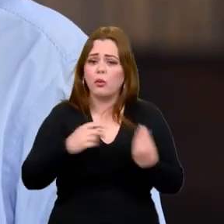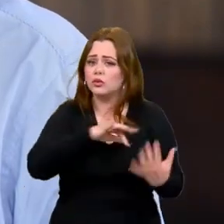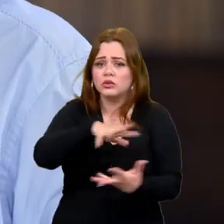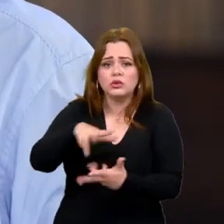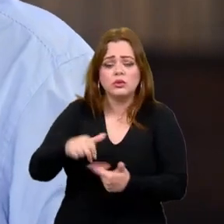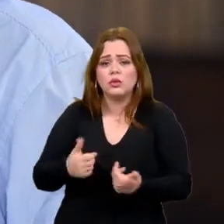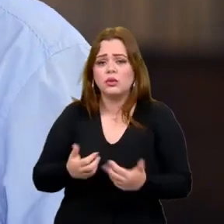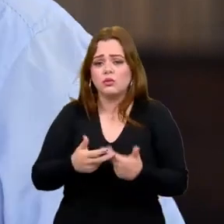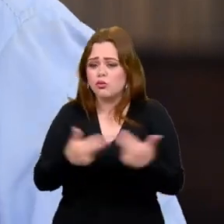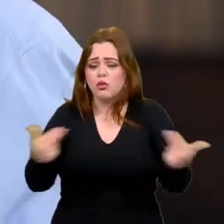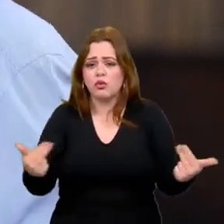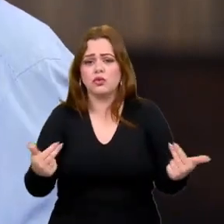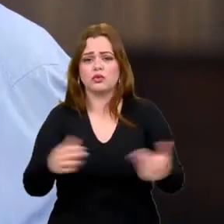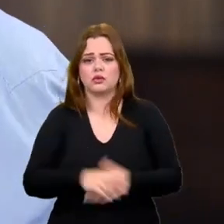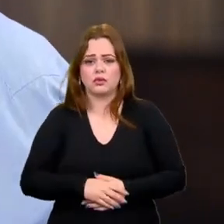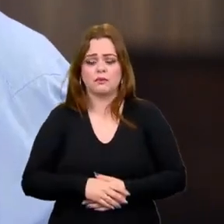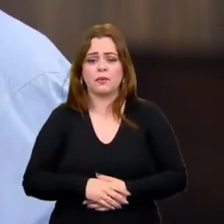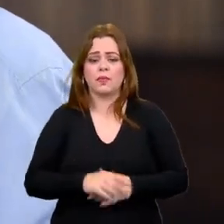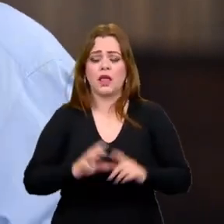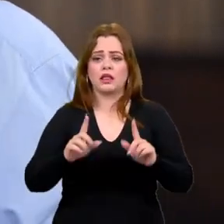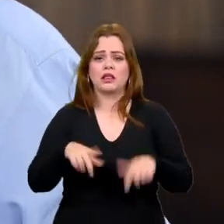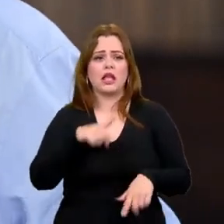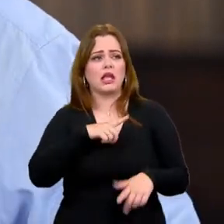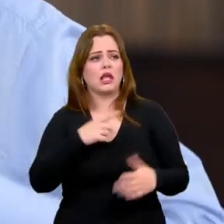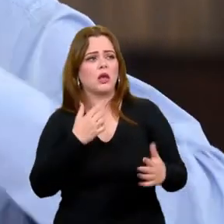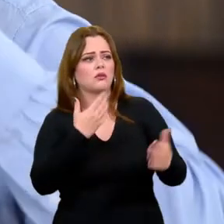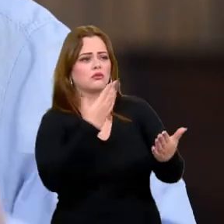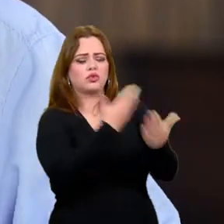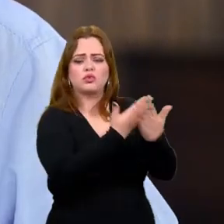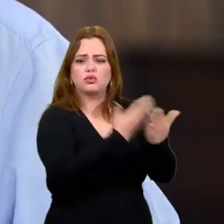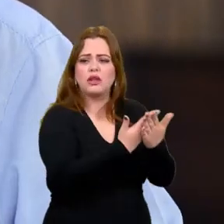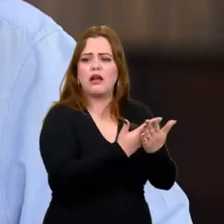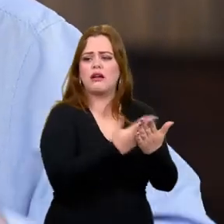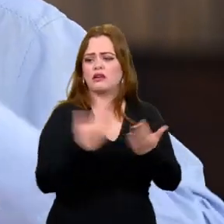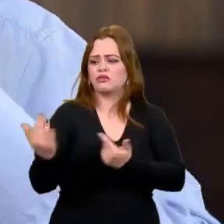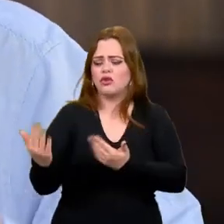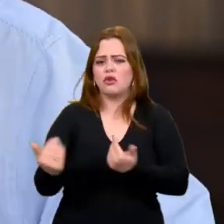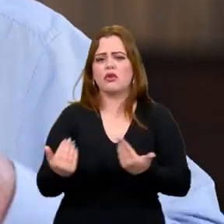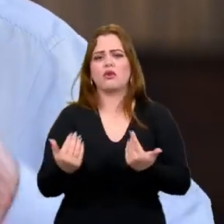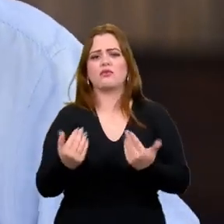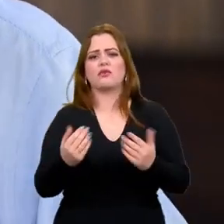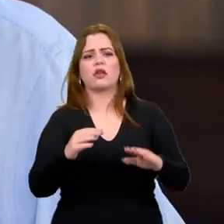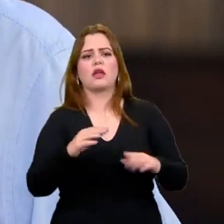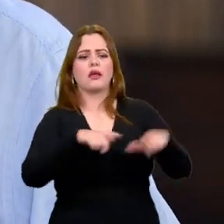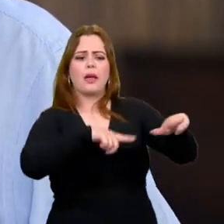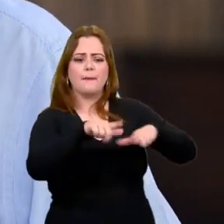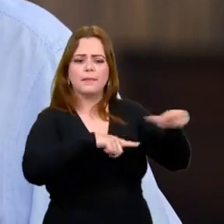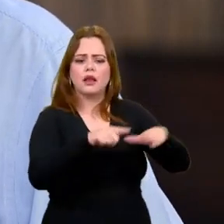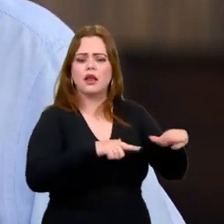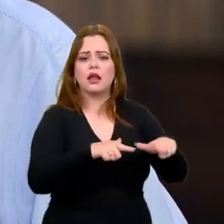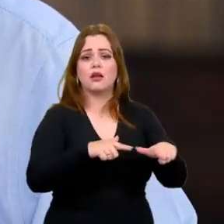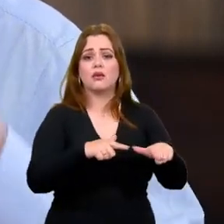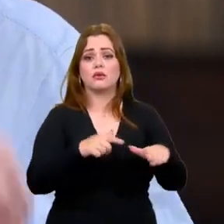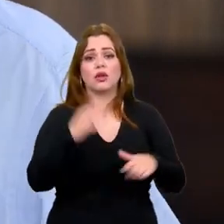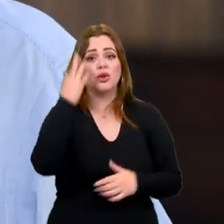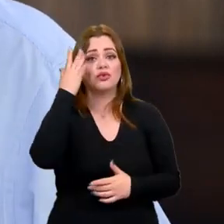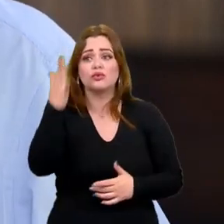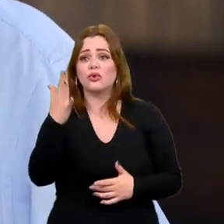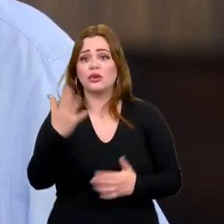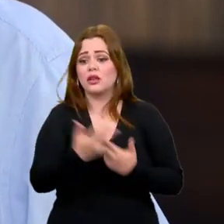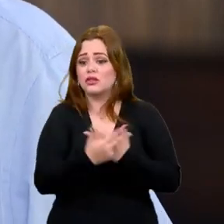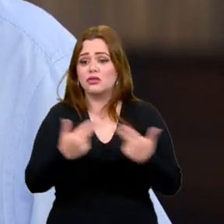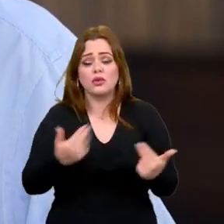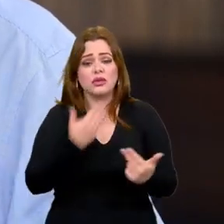que vai ter emprego eu sei que as coisas vai melhorar para todo mundo então por favor não pare de sonhar não